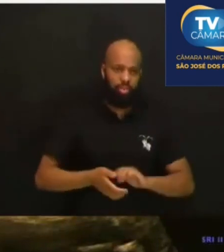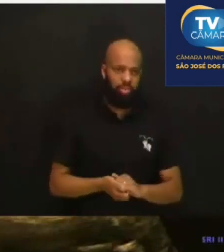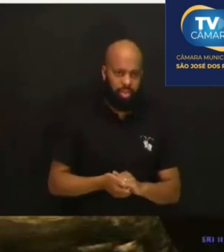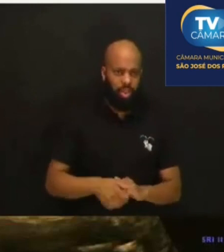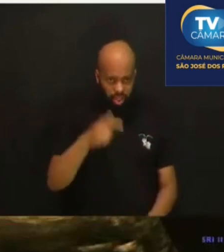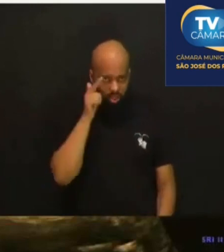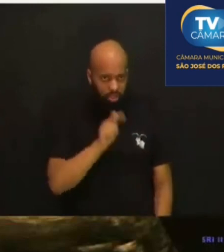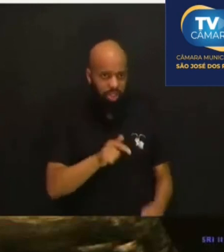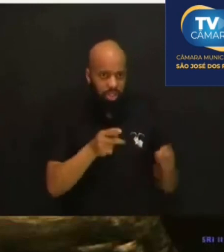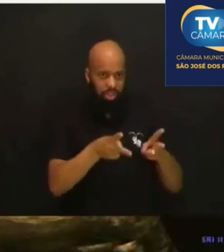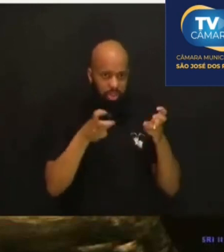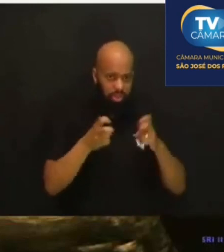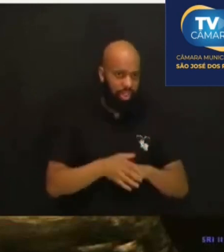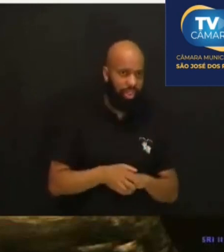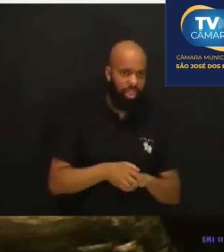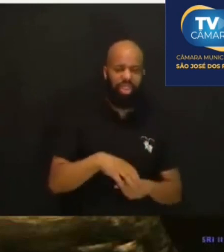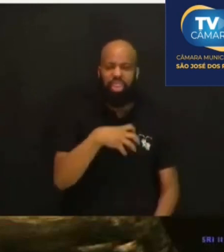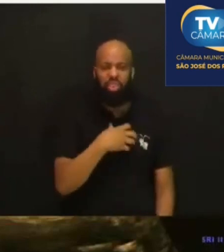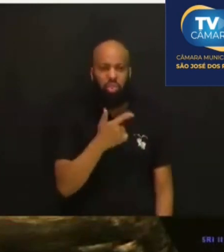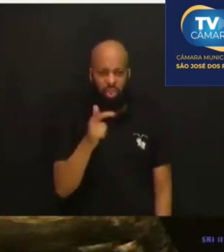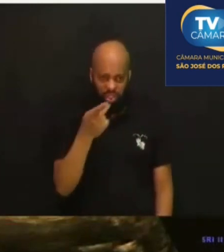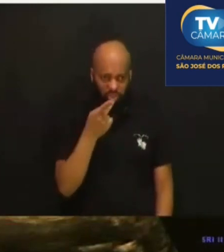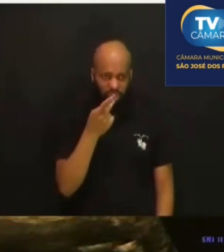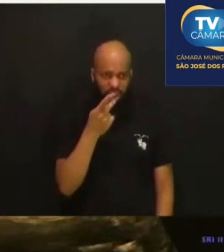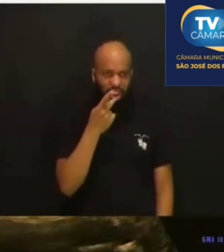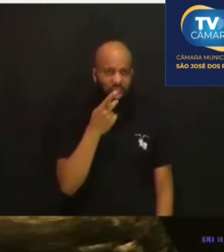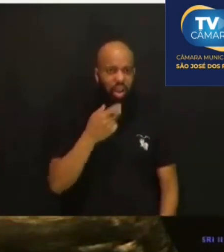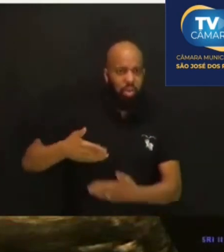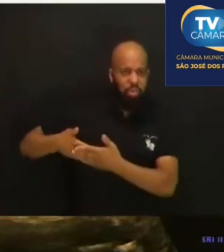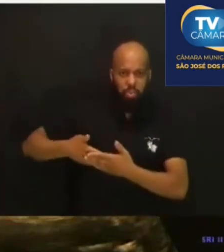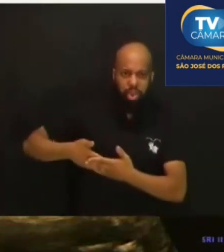conseguem perceber que não faz sentido a gente dizer que um bebê com 12 semanas,